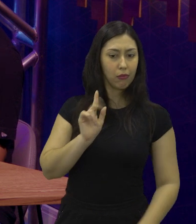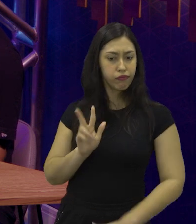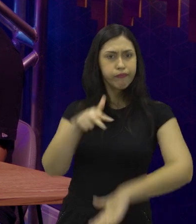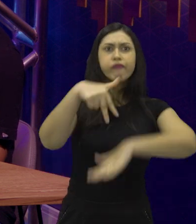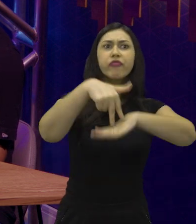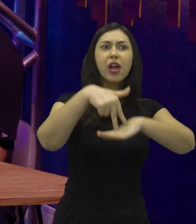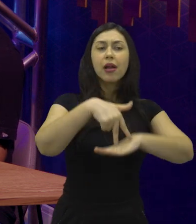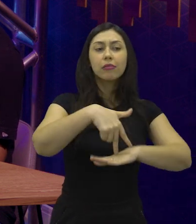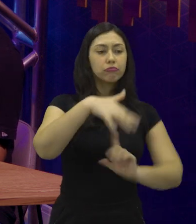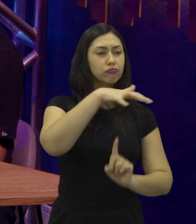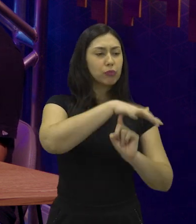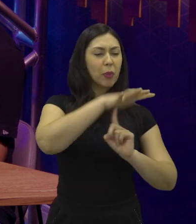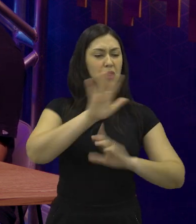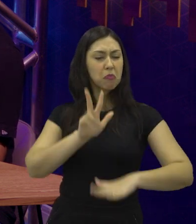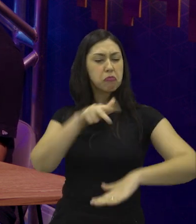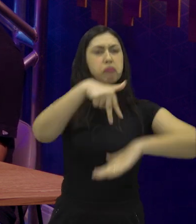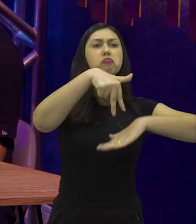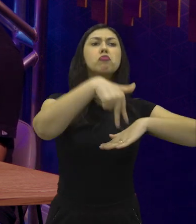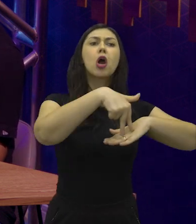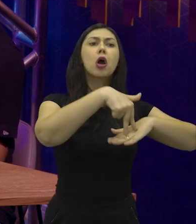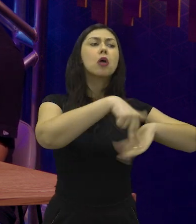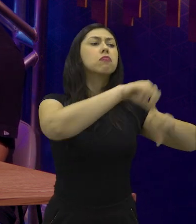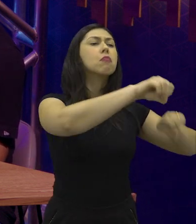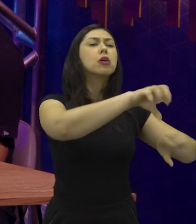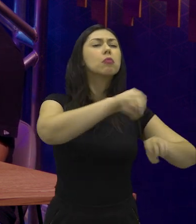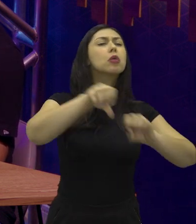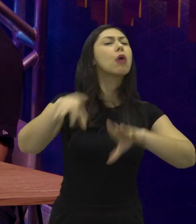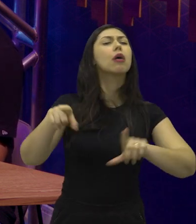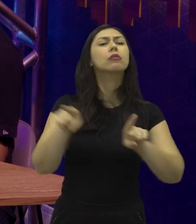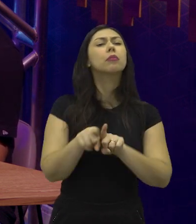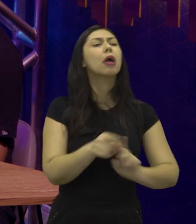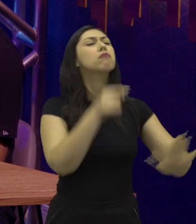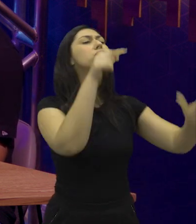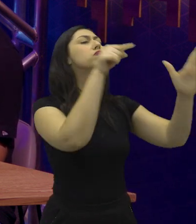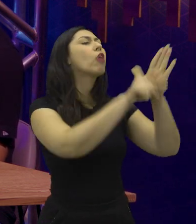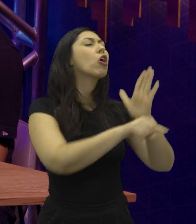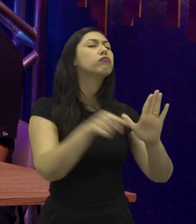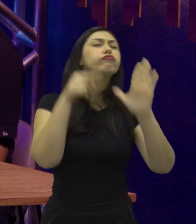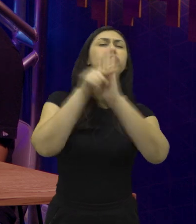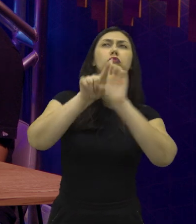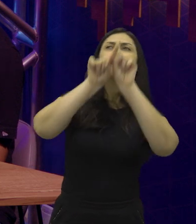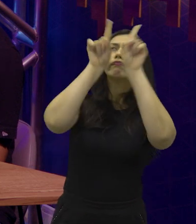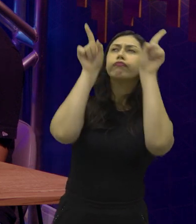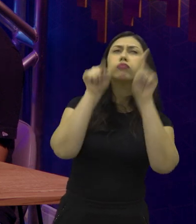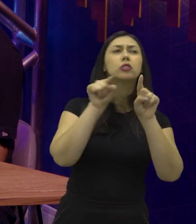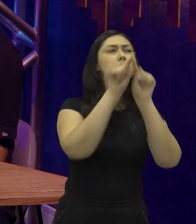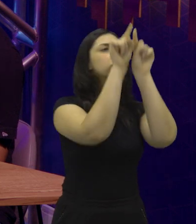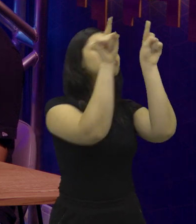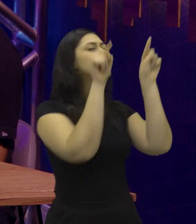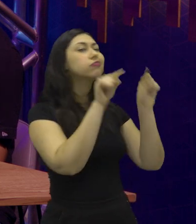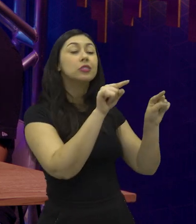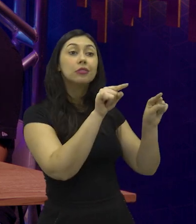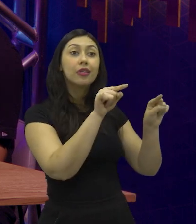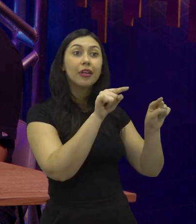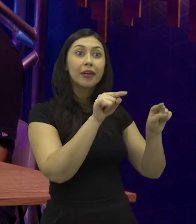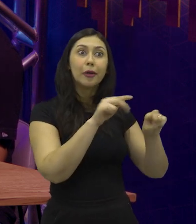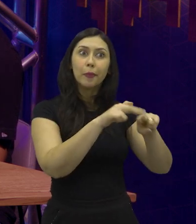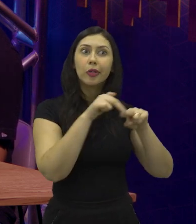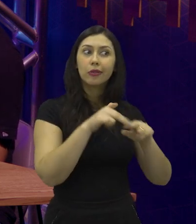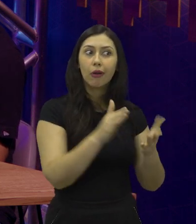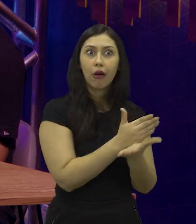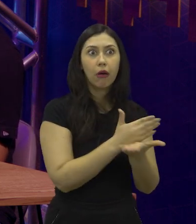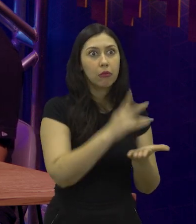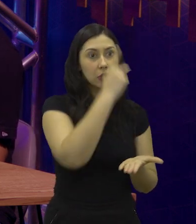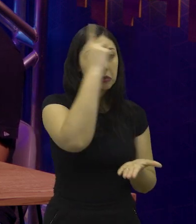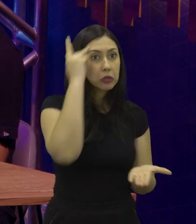enfim, questionando, né, os saberes, a vida, né, se questionando sobre a vida de uma forma geral, ser um incômodo,